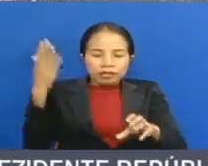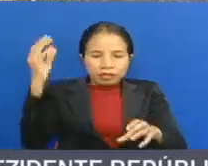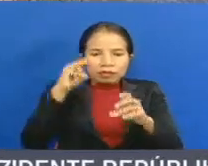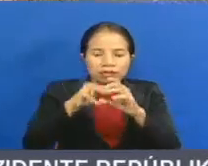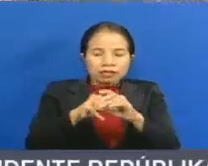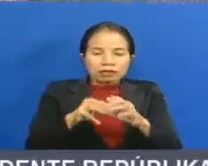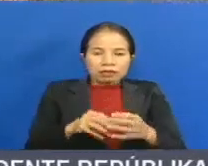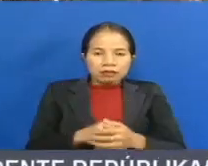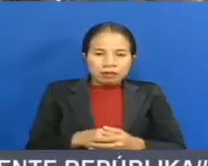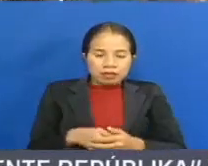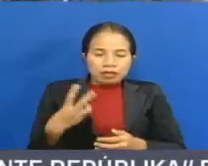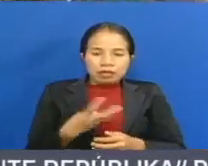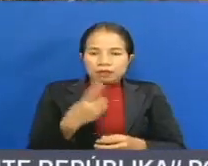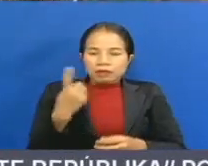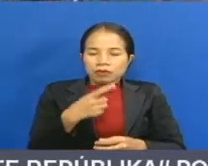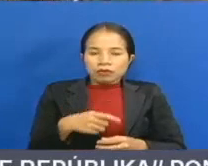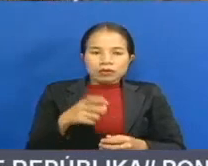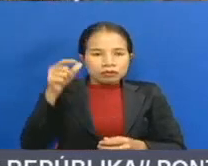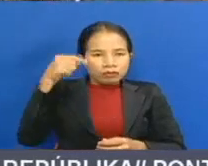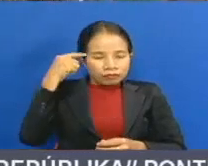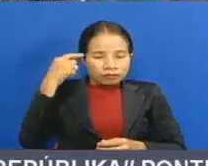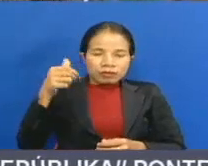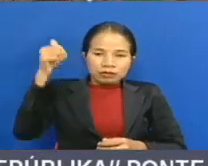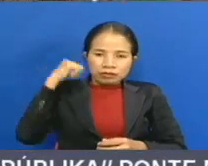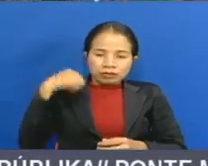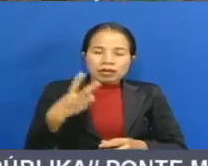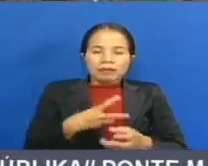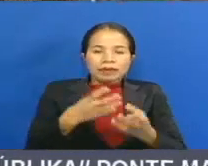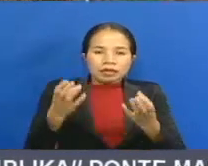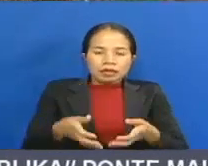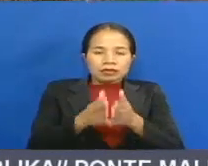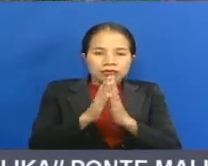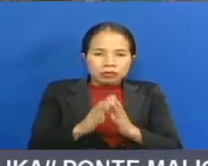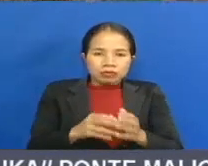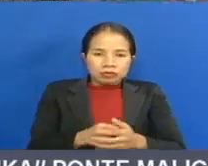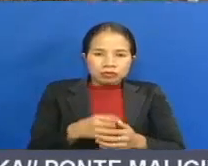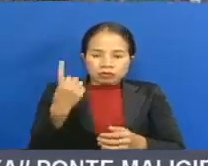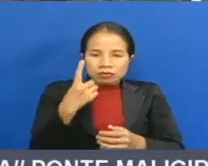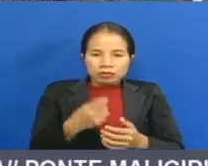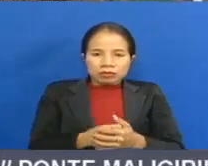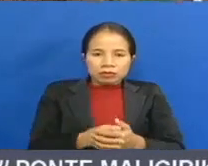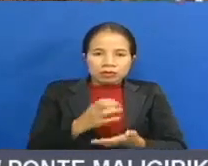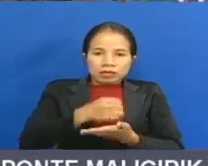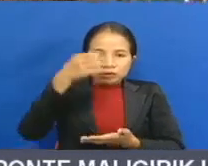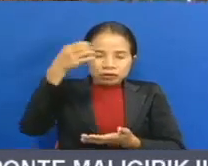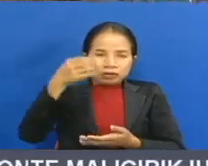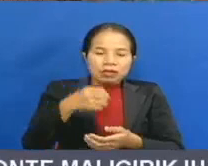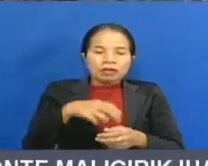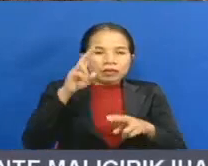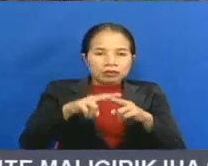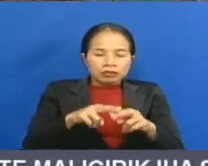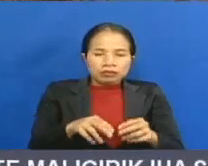mercado. Amiso hakila red governo kotobre. Amnia karka mi huso amnia karka ma amnia sumirina de. Sumirina para amisira turia